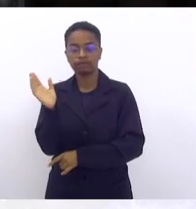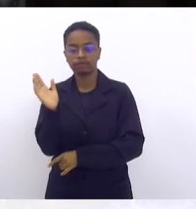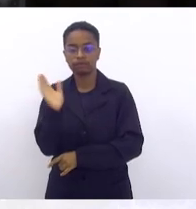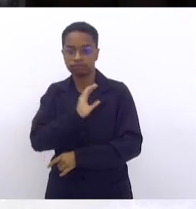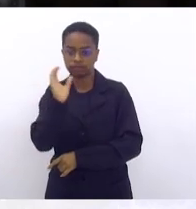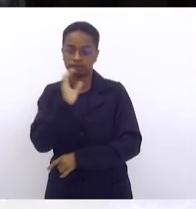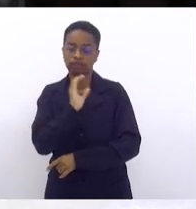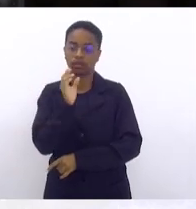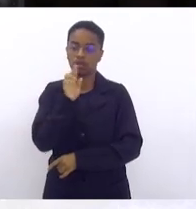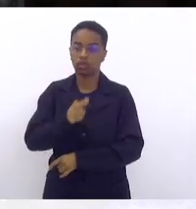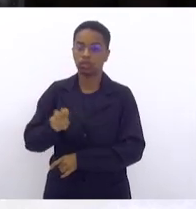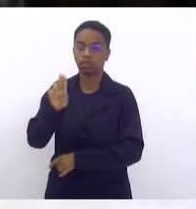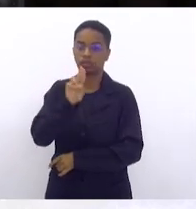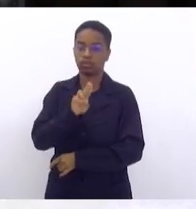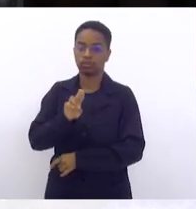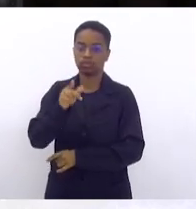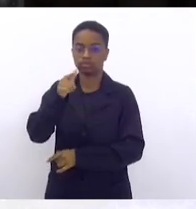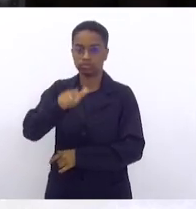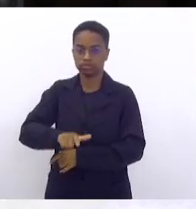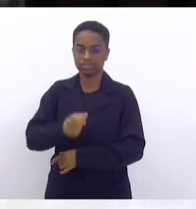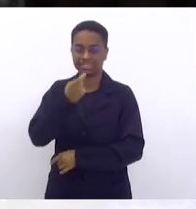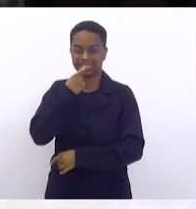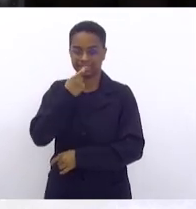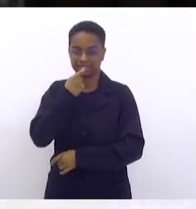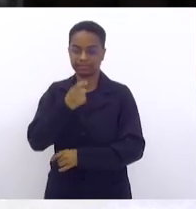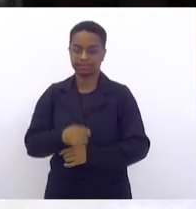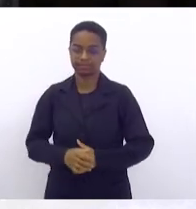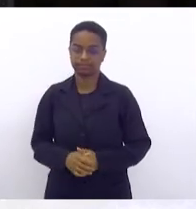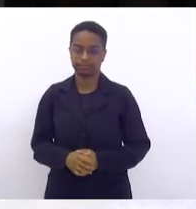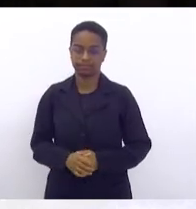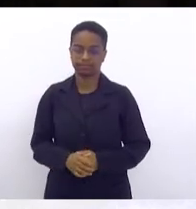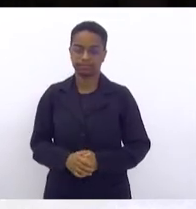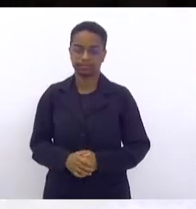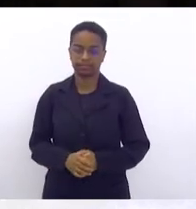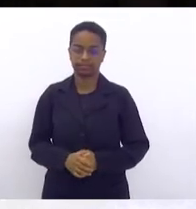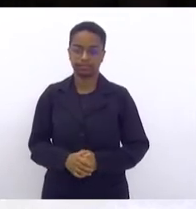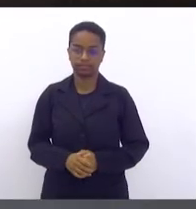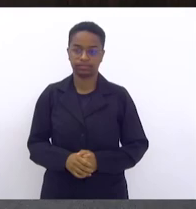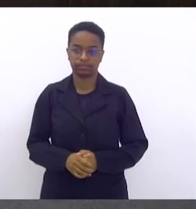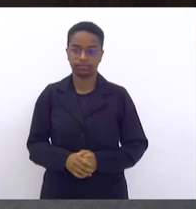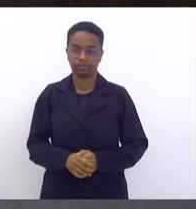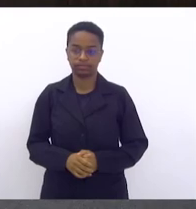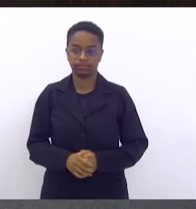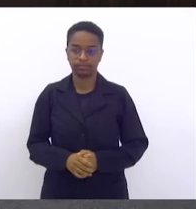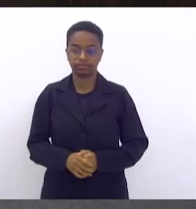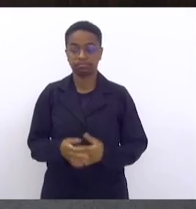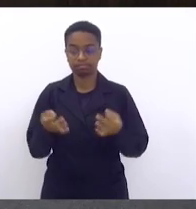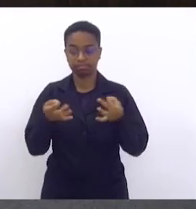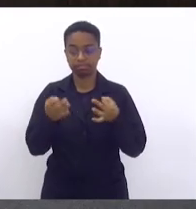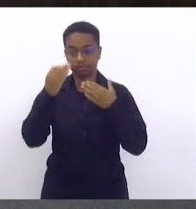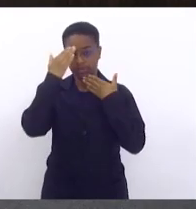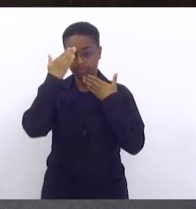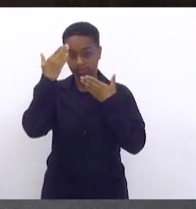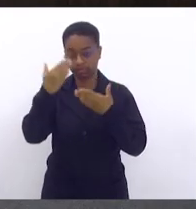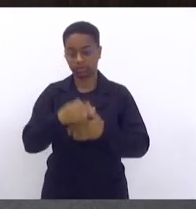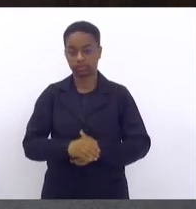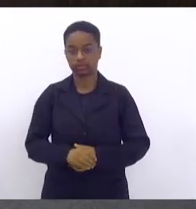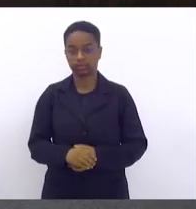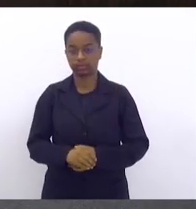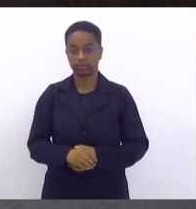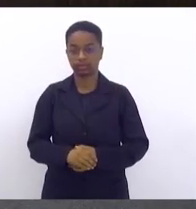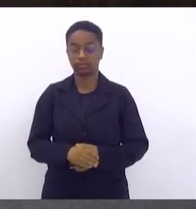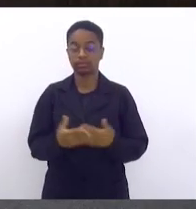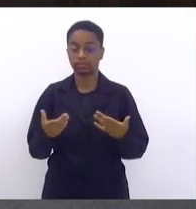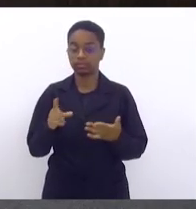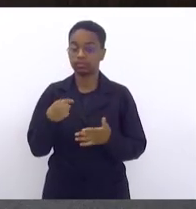reutilização do plástico reciclado um perfeito Muito obrigada agora adicione fica aqui então